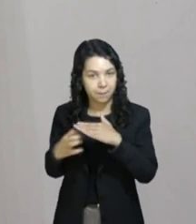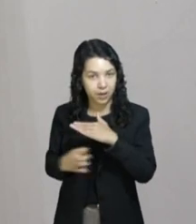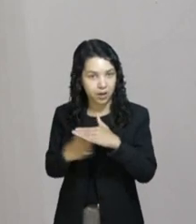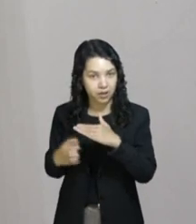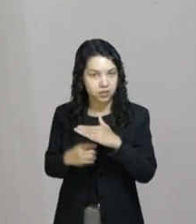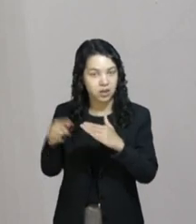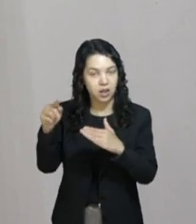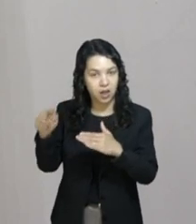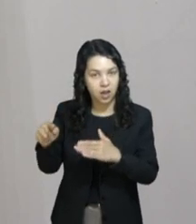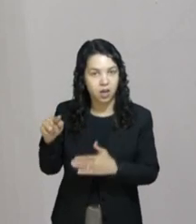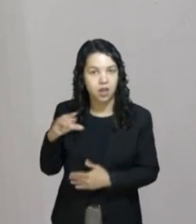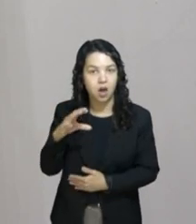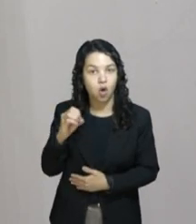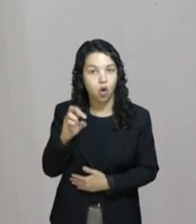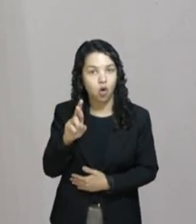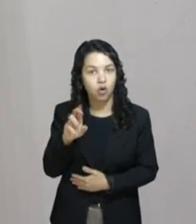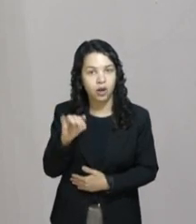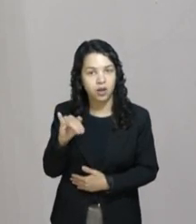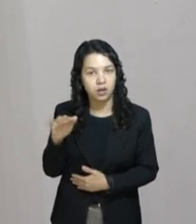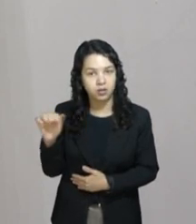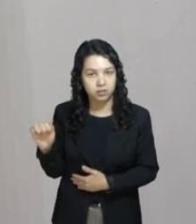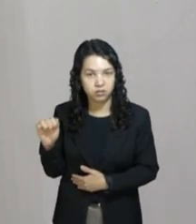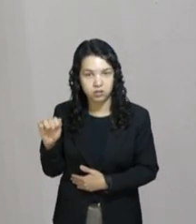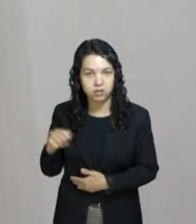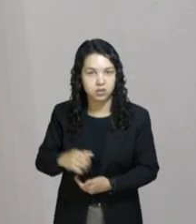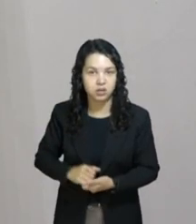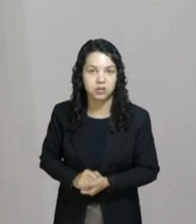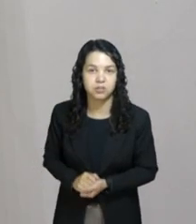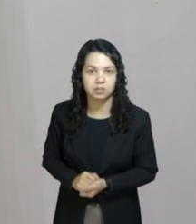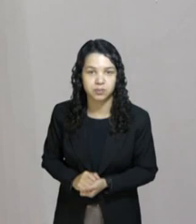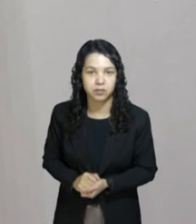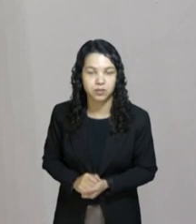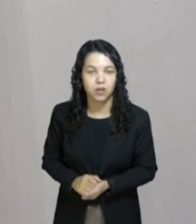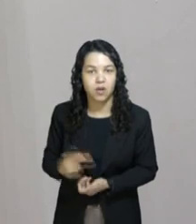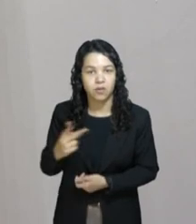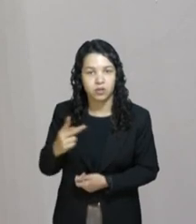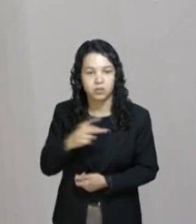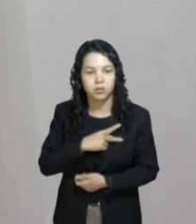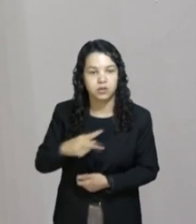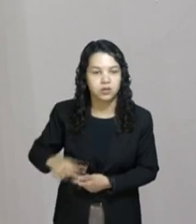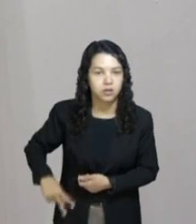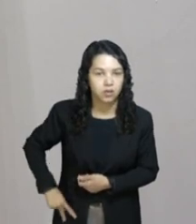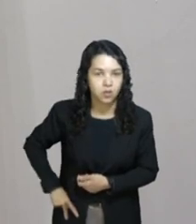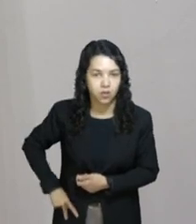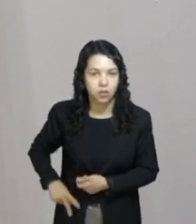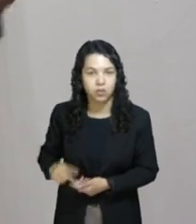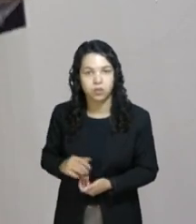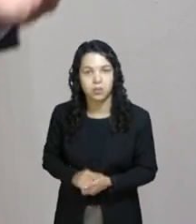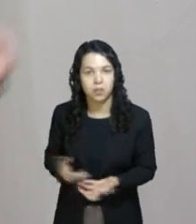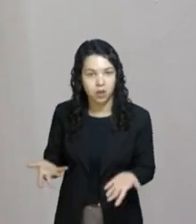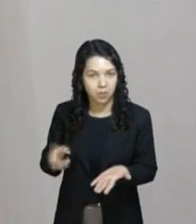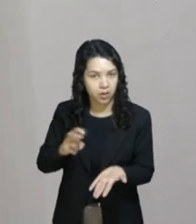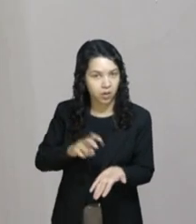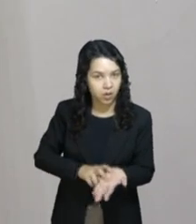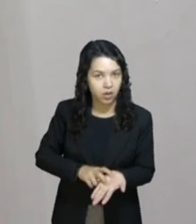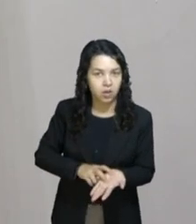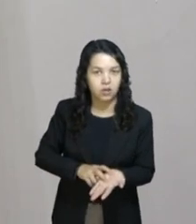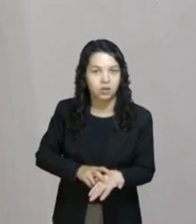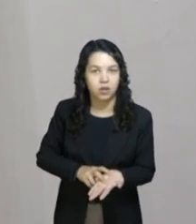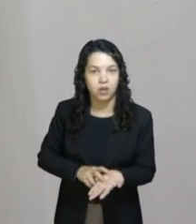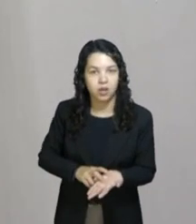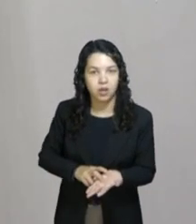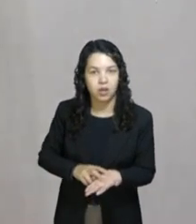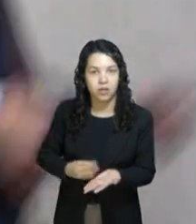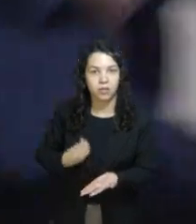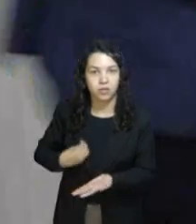smartphones e tecnologias com o vice-presidente para não é de hoje na presidência com a presença do deputado